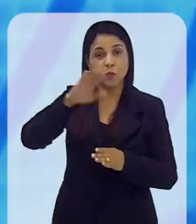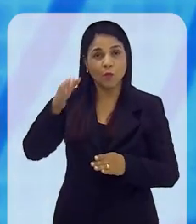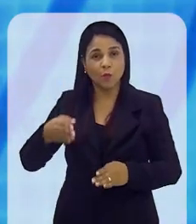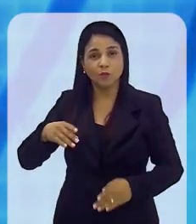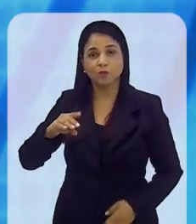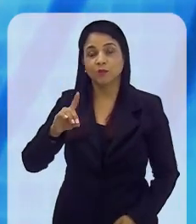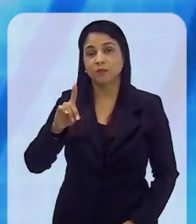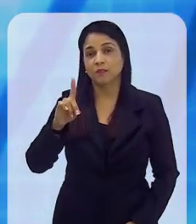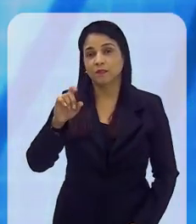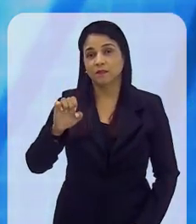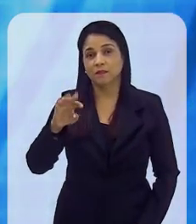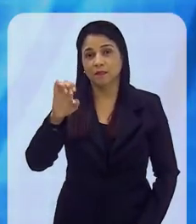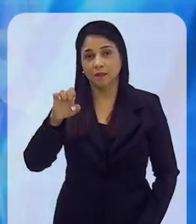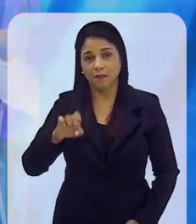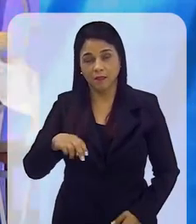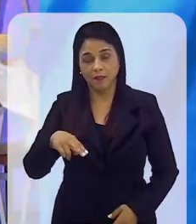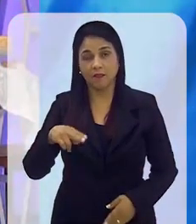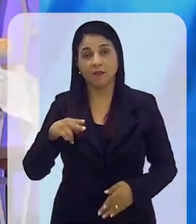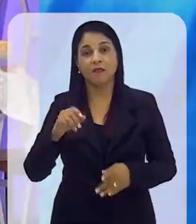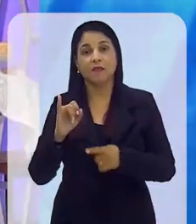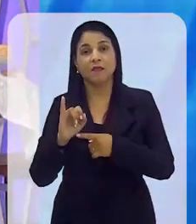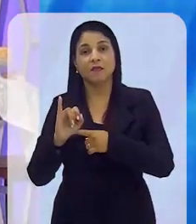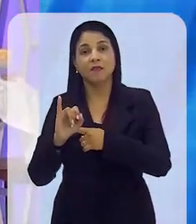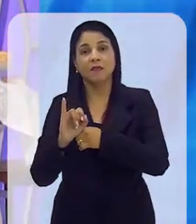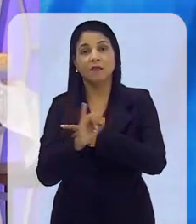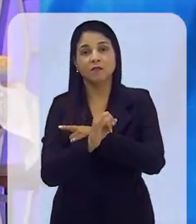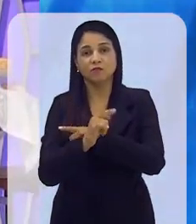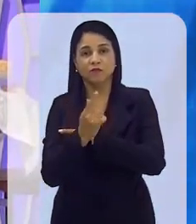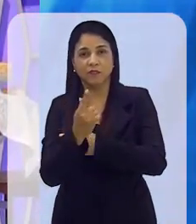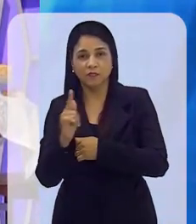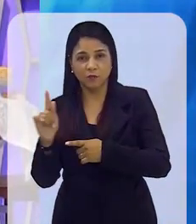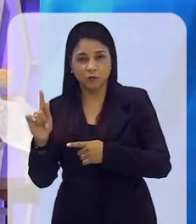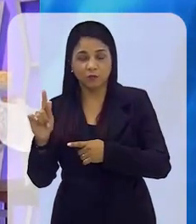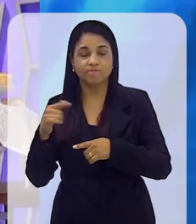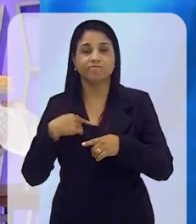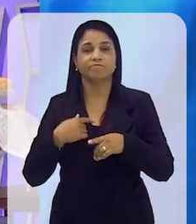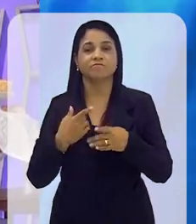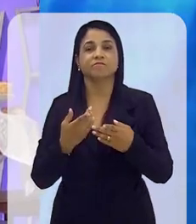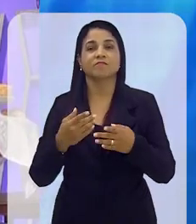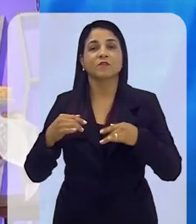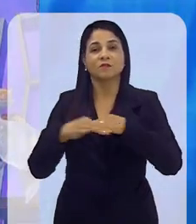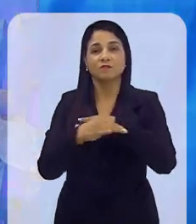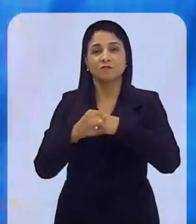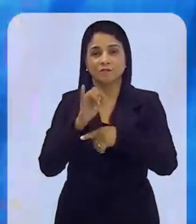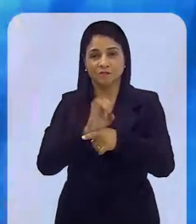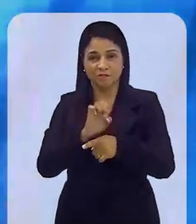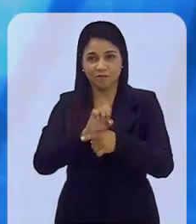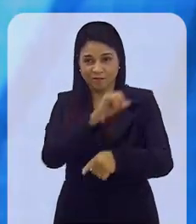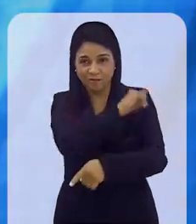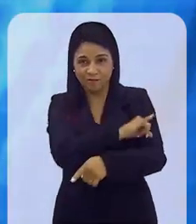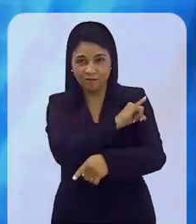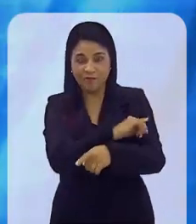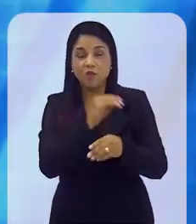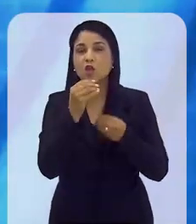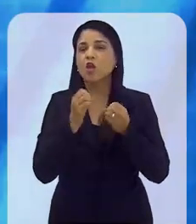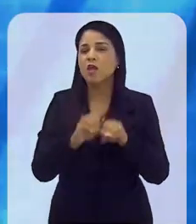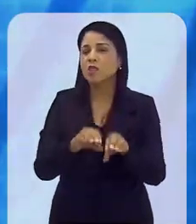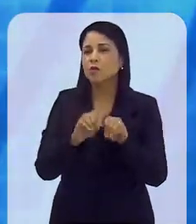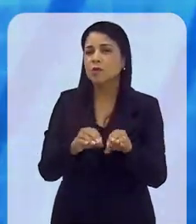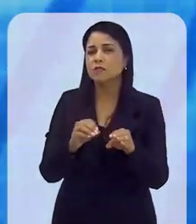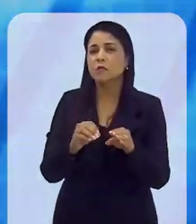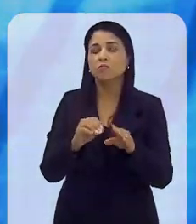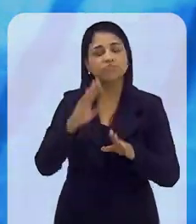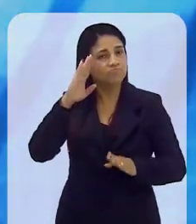do Governador, Rio de Janeiro, Aline Prado vai conversar sobre como a educação foi a peça-chave para